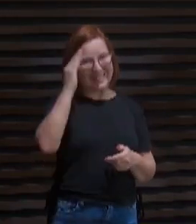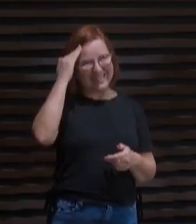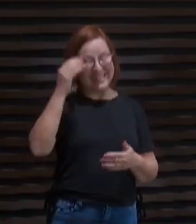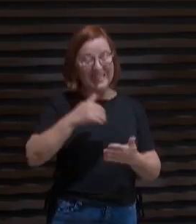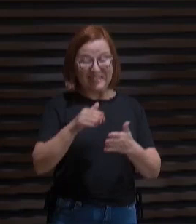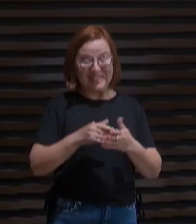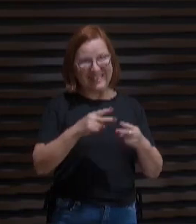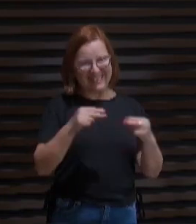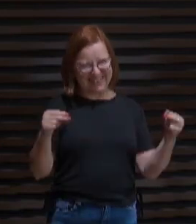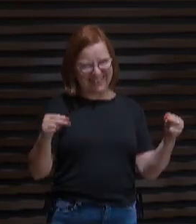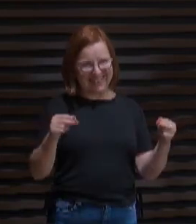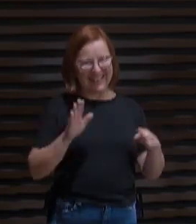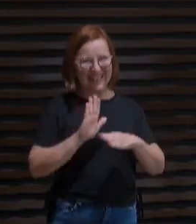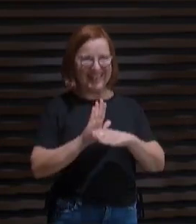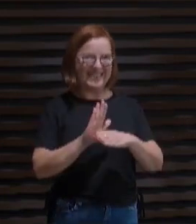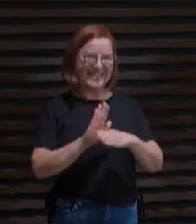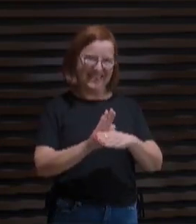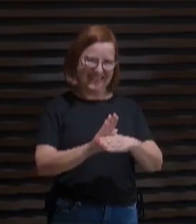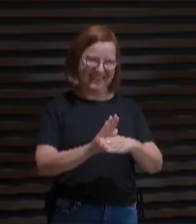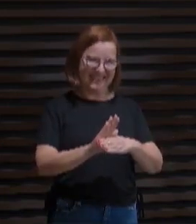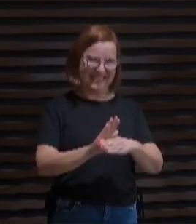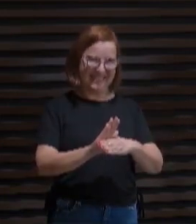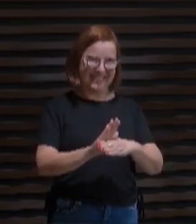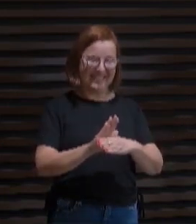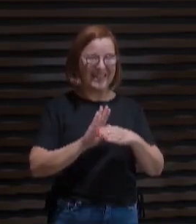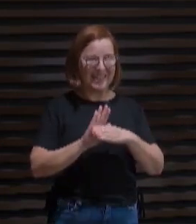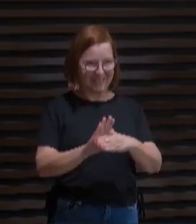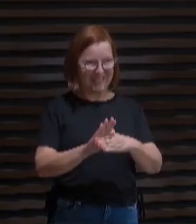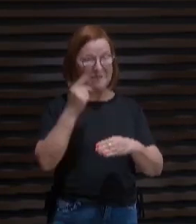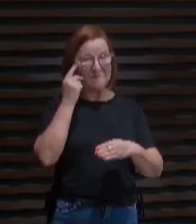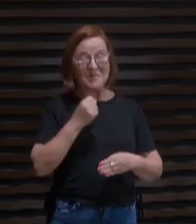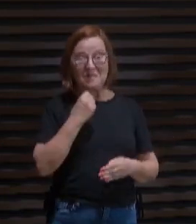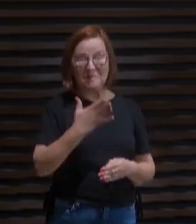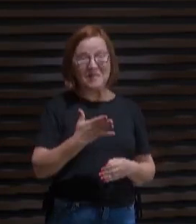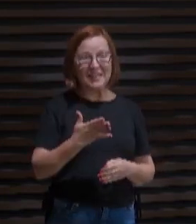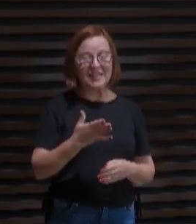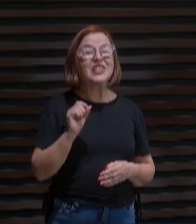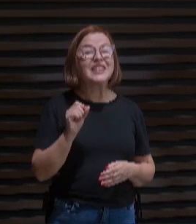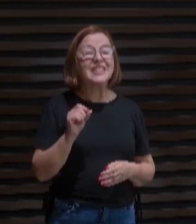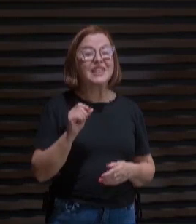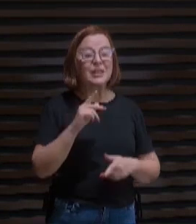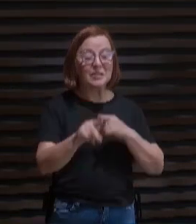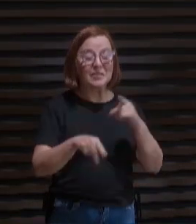as coisas cooperam, contribuem para o bem. Bem de quem?